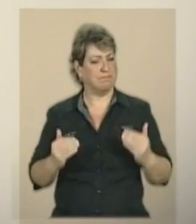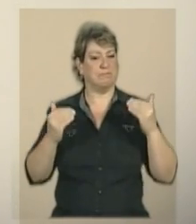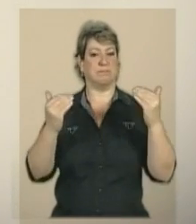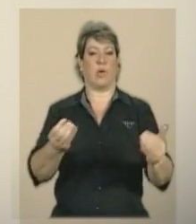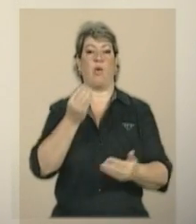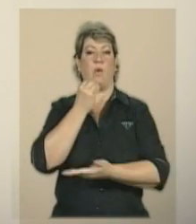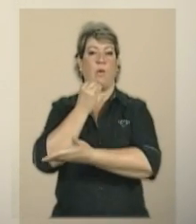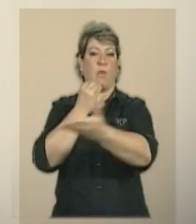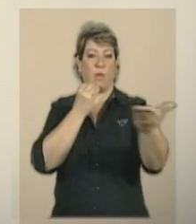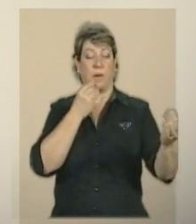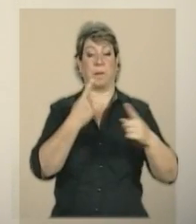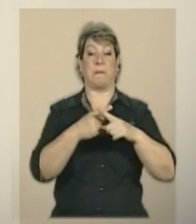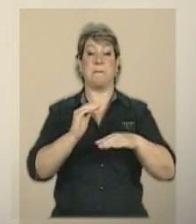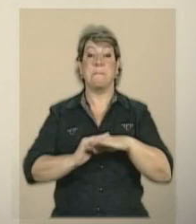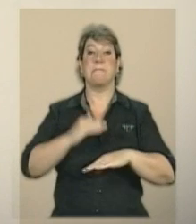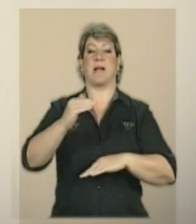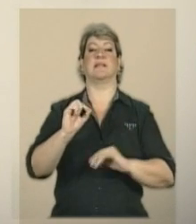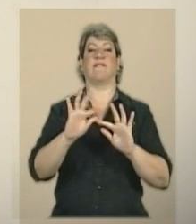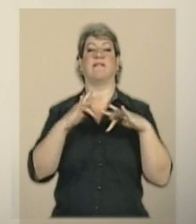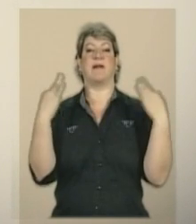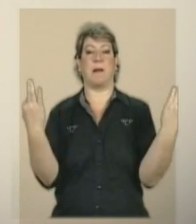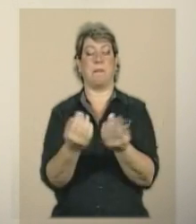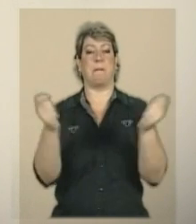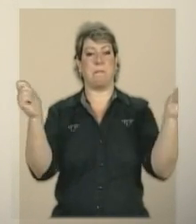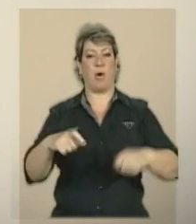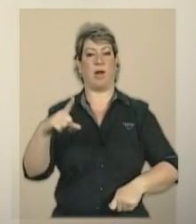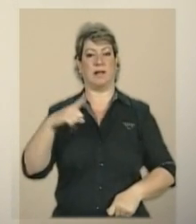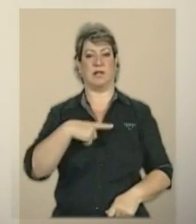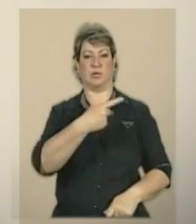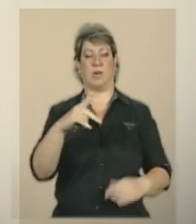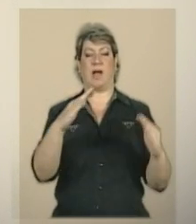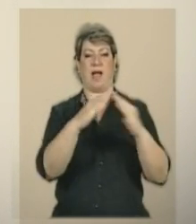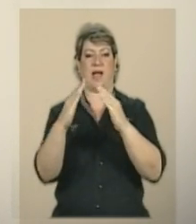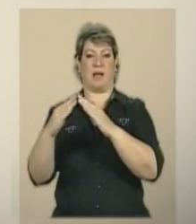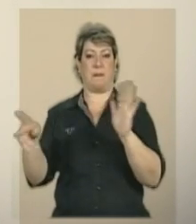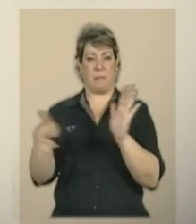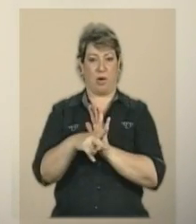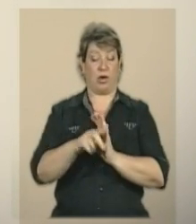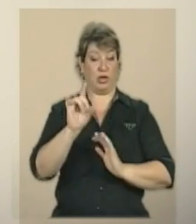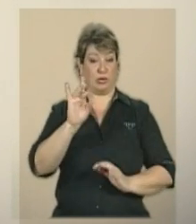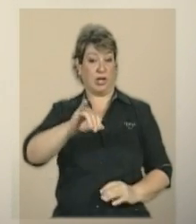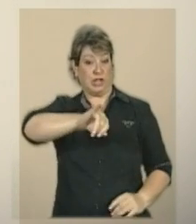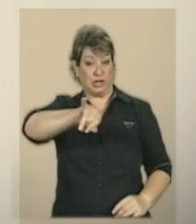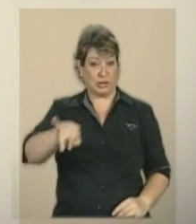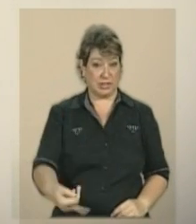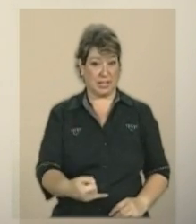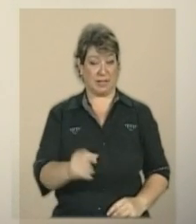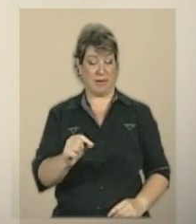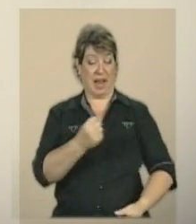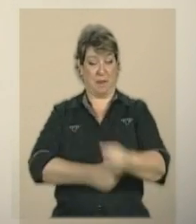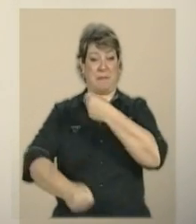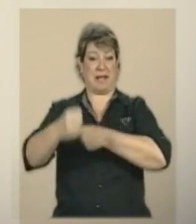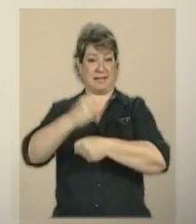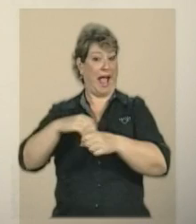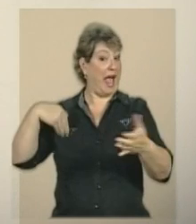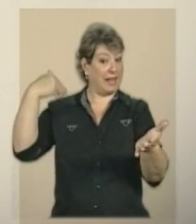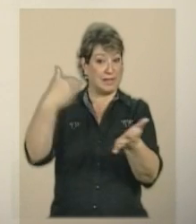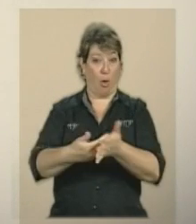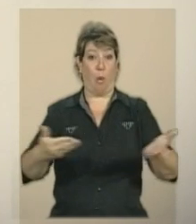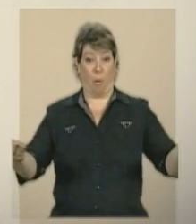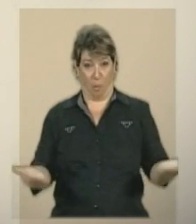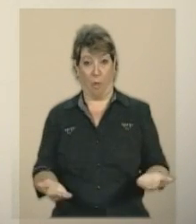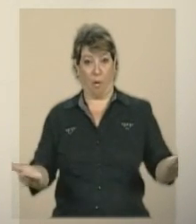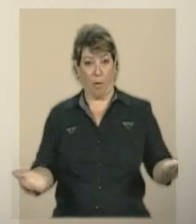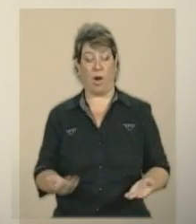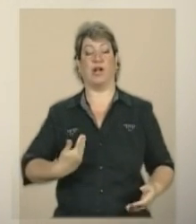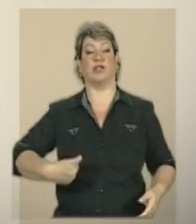para que mais famílias possam ter sua casa própria só de Janeiro do ano passado para você ter uma ideia Luciano até agora